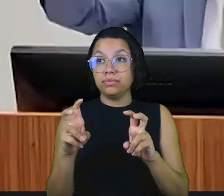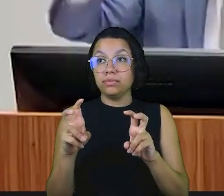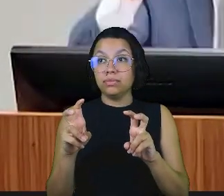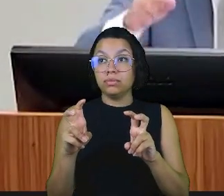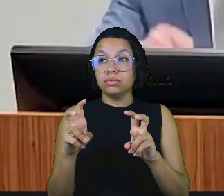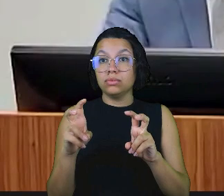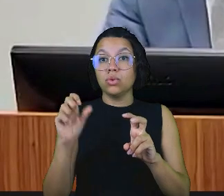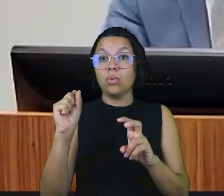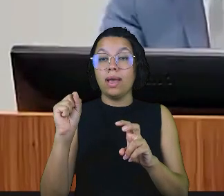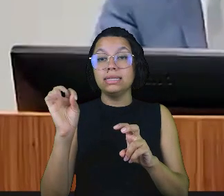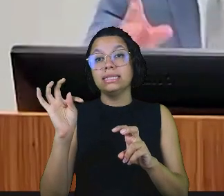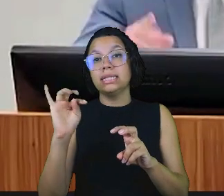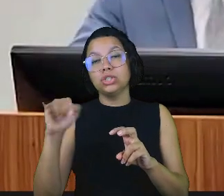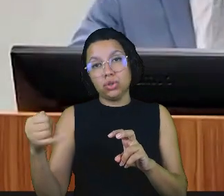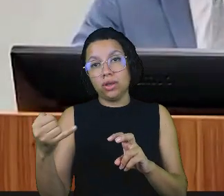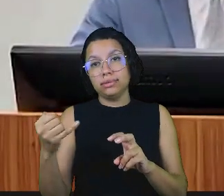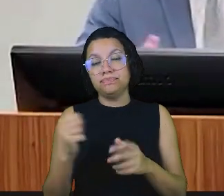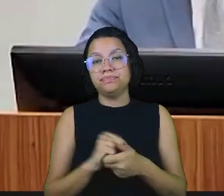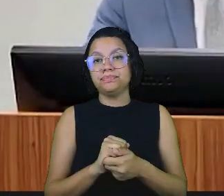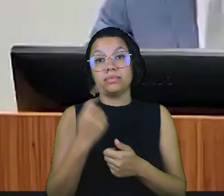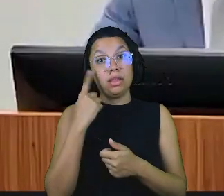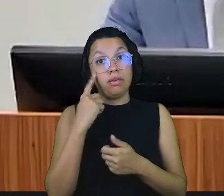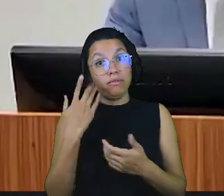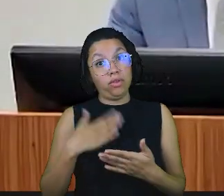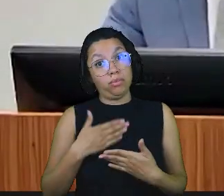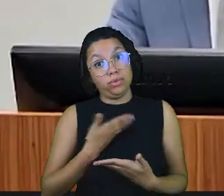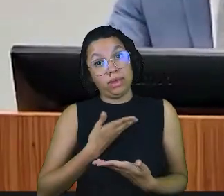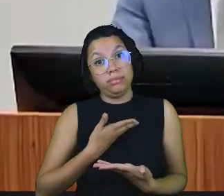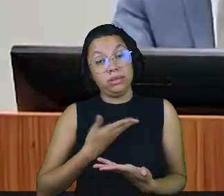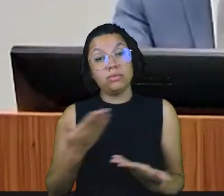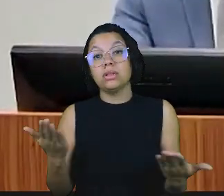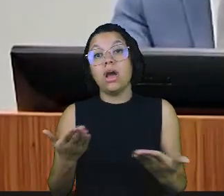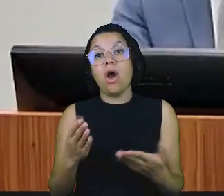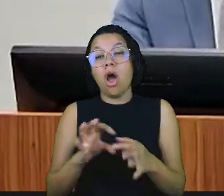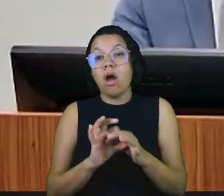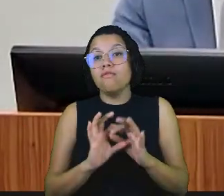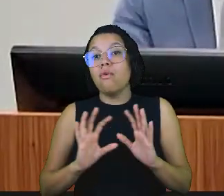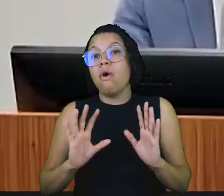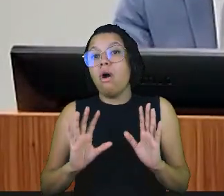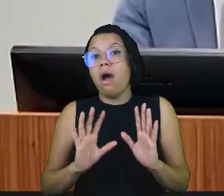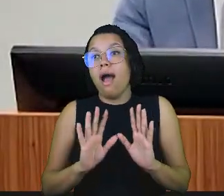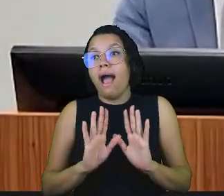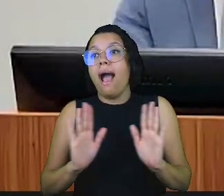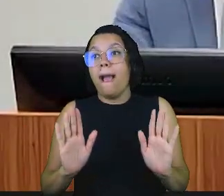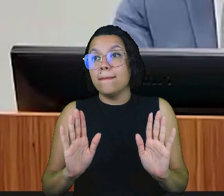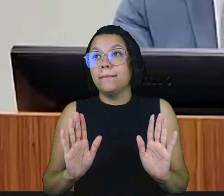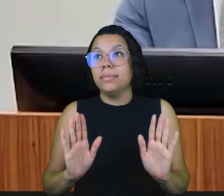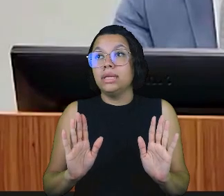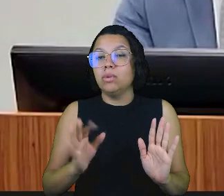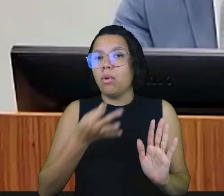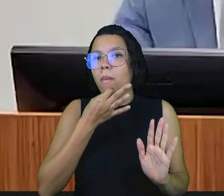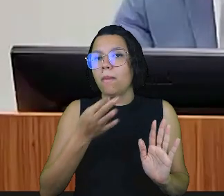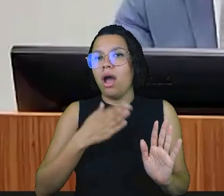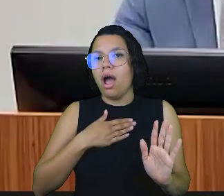STJ. E vejam, meus caros, agora eu vou só abrir uma nota de rodapé muito rápida, como, de fato,